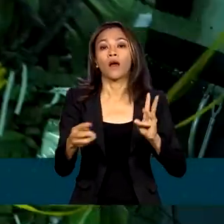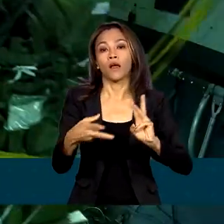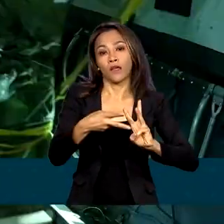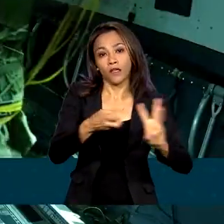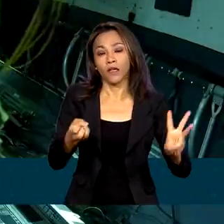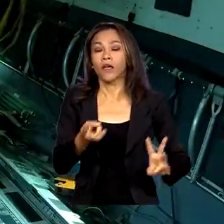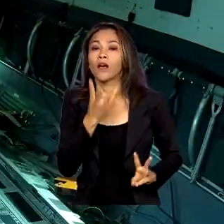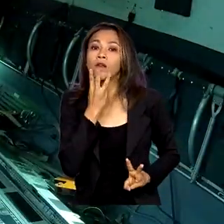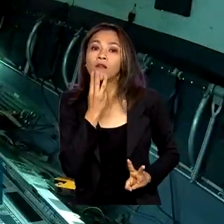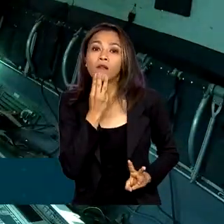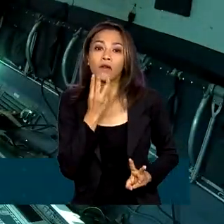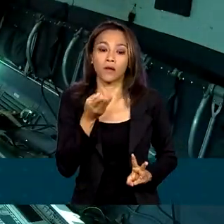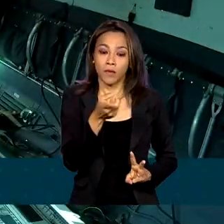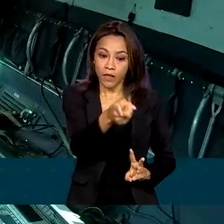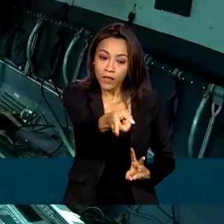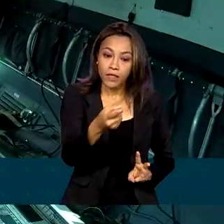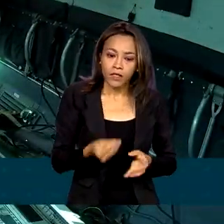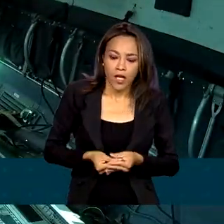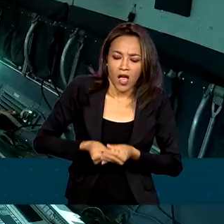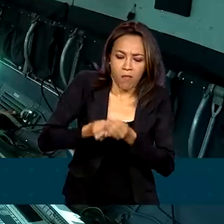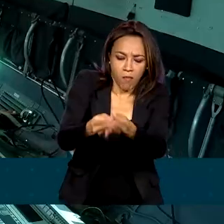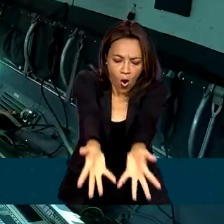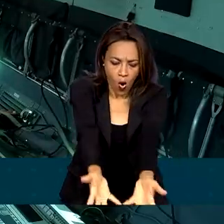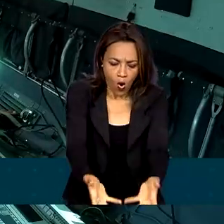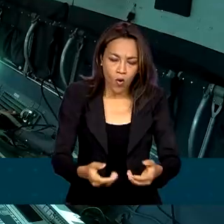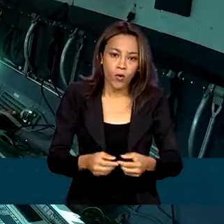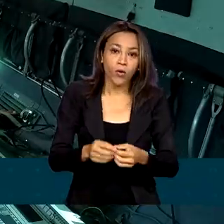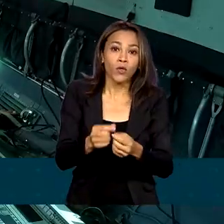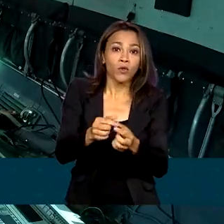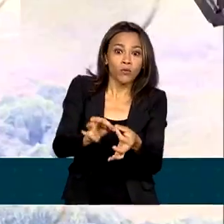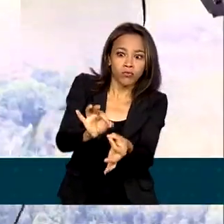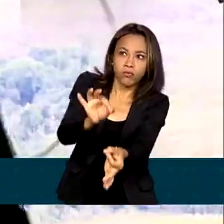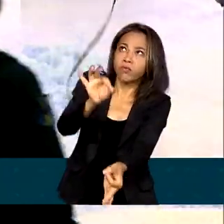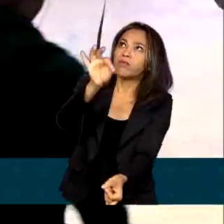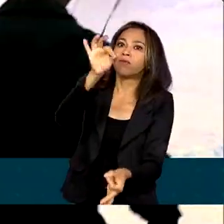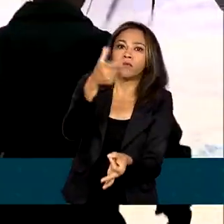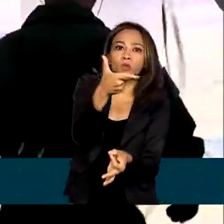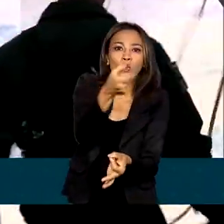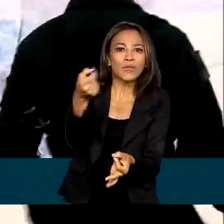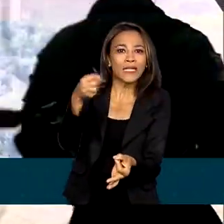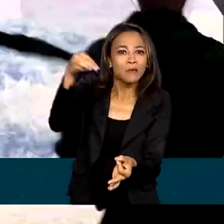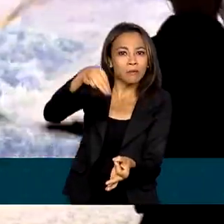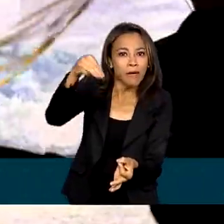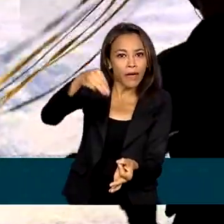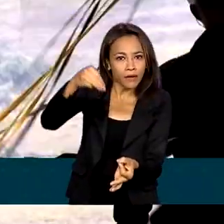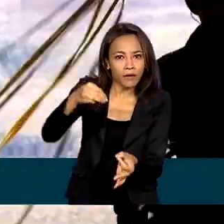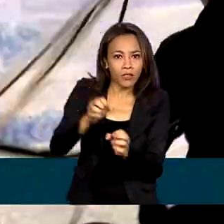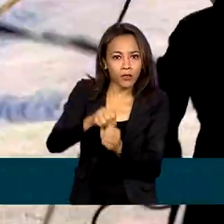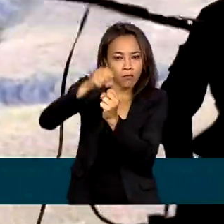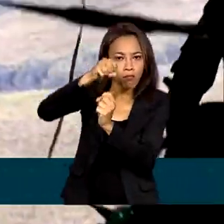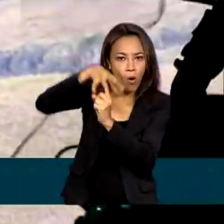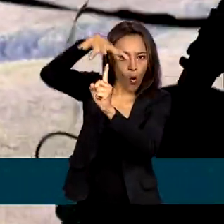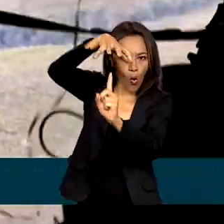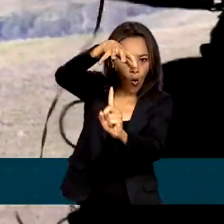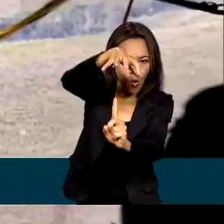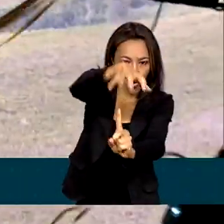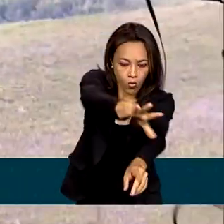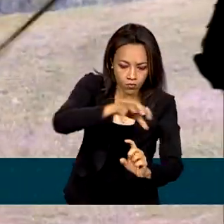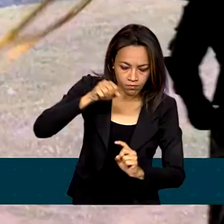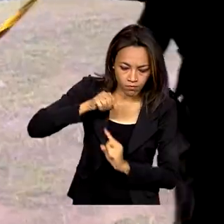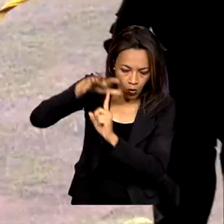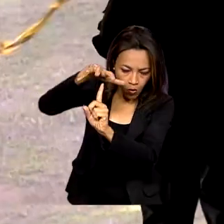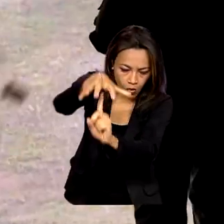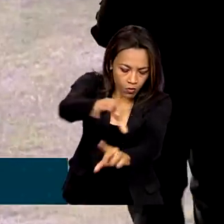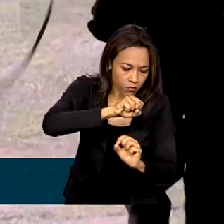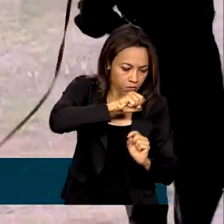FAB, os suprimentos são lançados a cerca de 200 metros de altura e chegam à base com a ajuda de paraquedas instalados nos